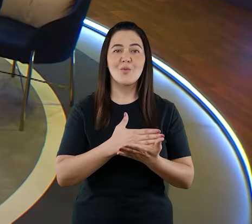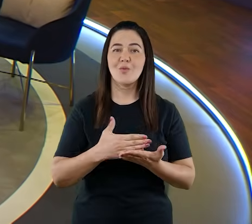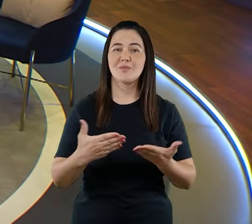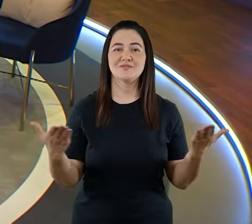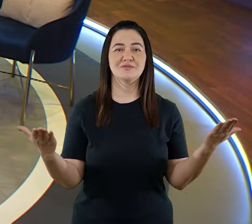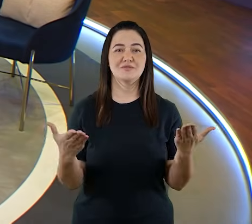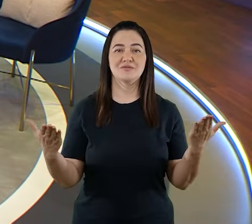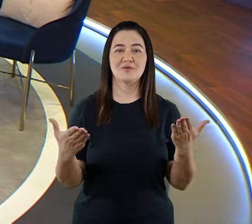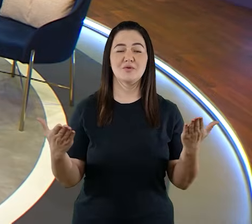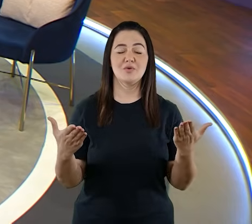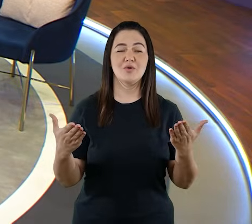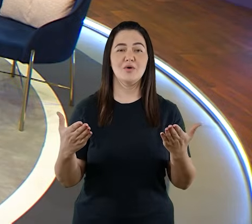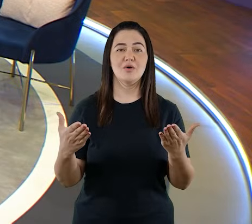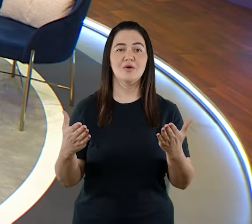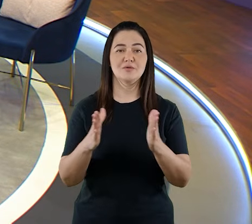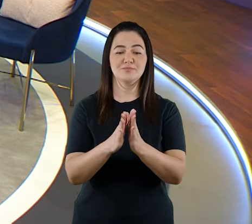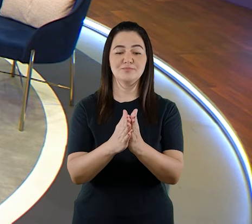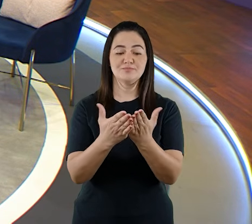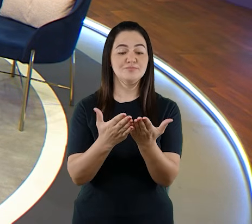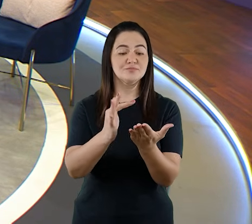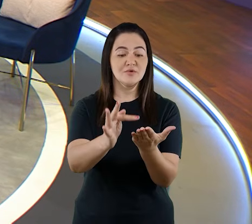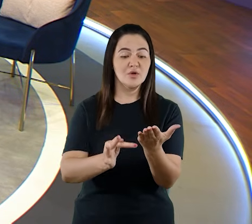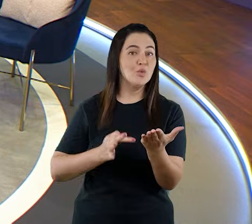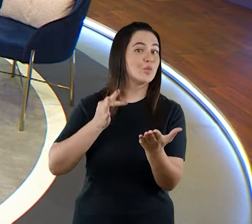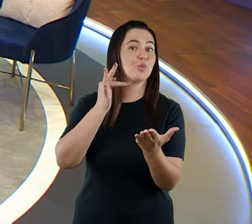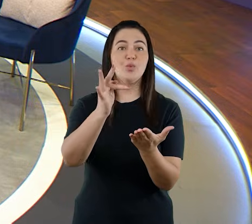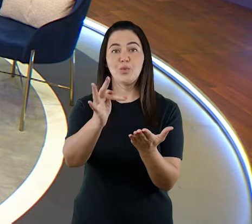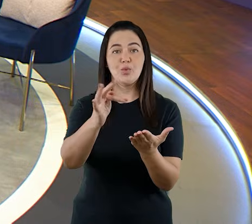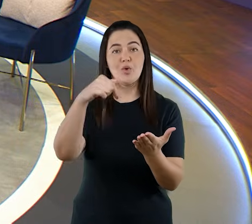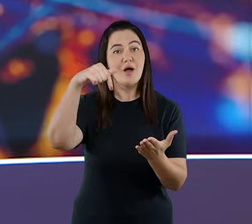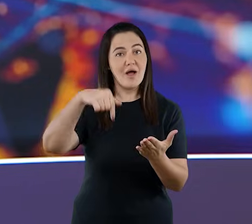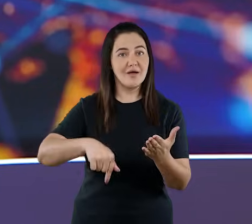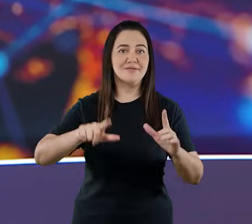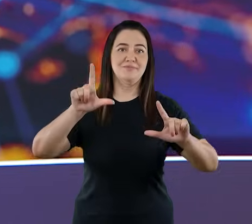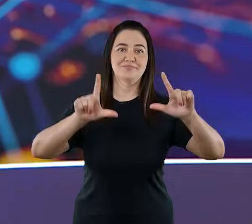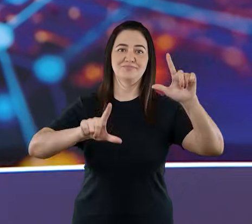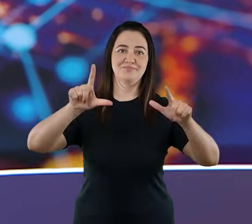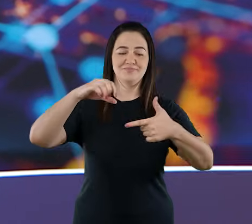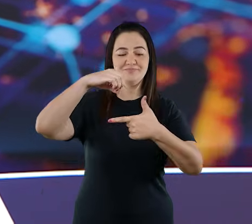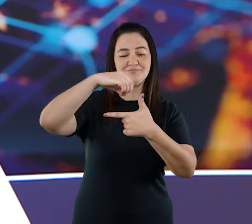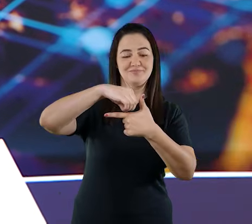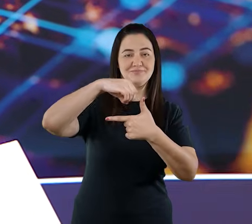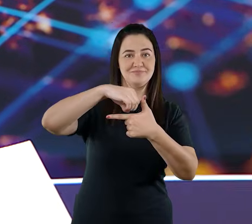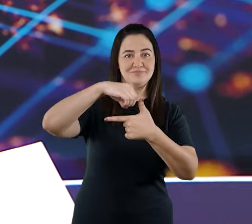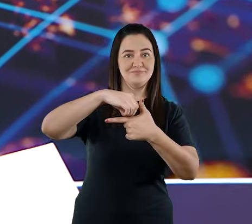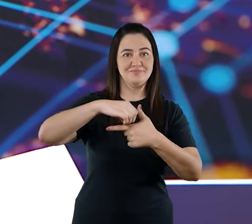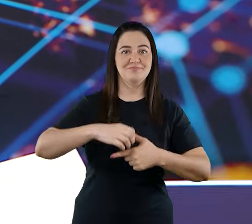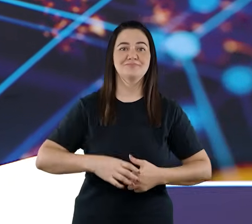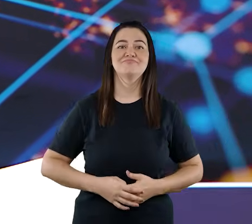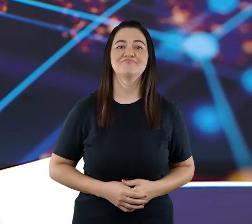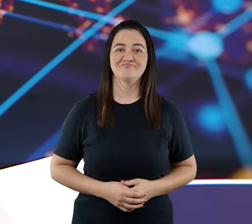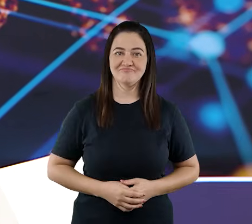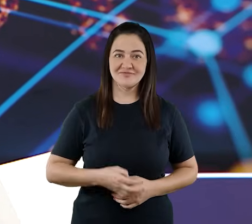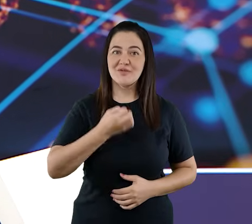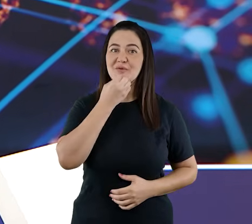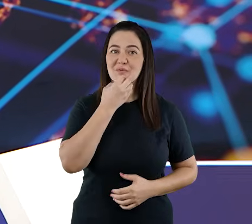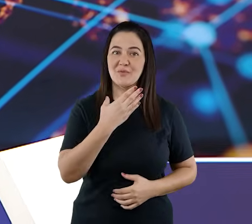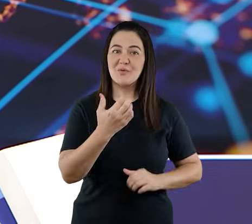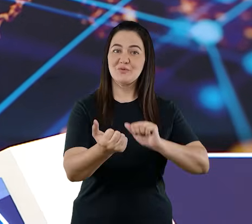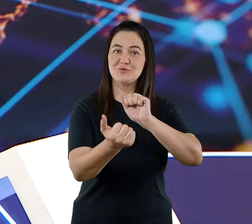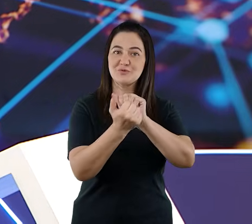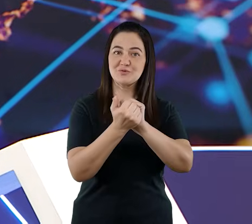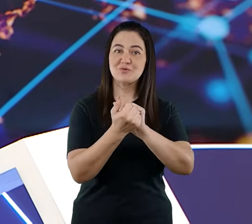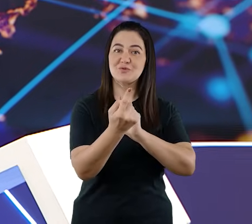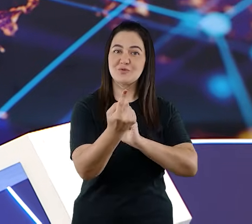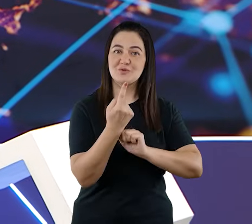Estamos começando o Arena do Futuro na TV Novo Tempo. Que bom poder te encontrar mais uma vez, para